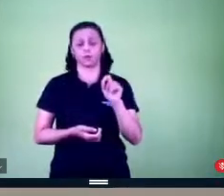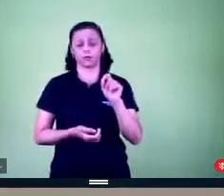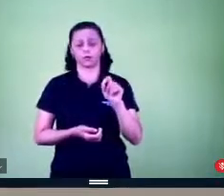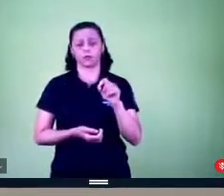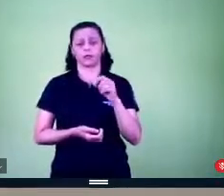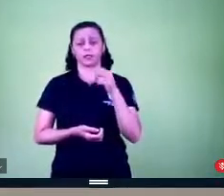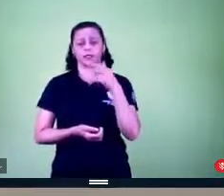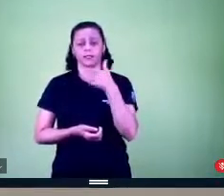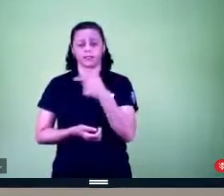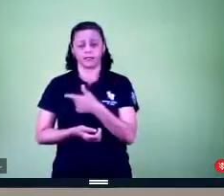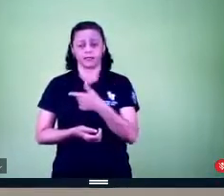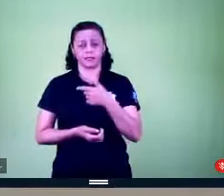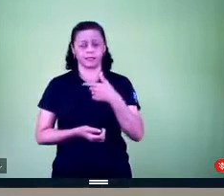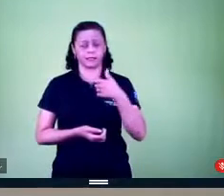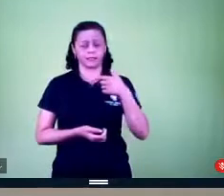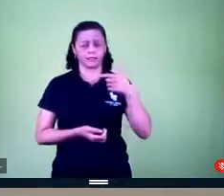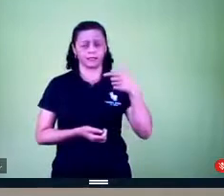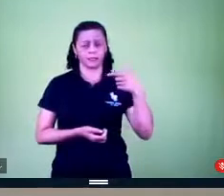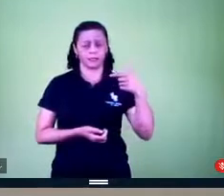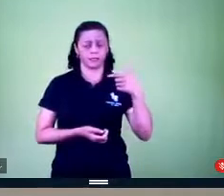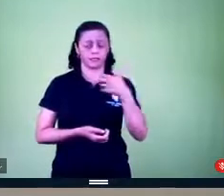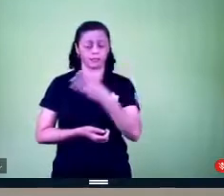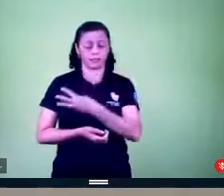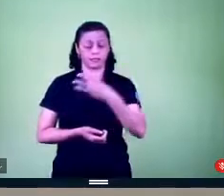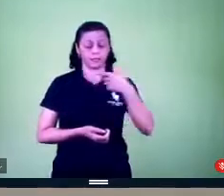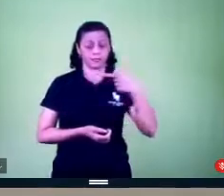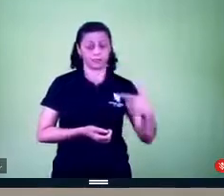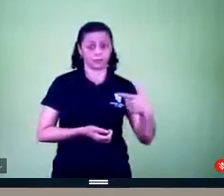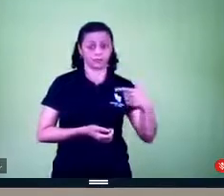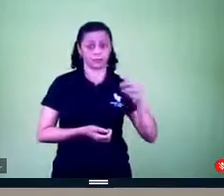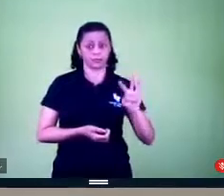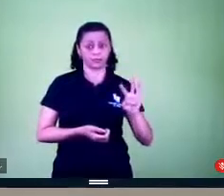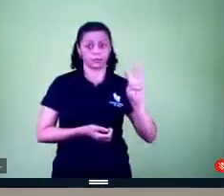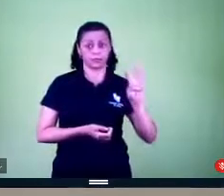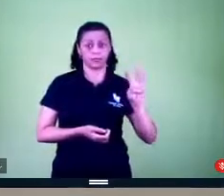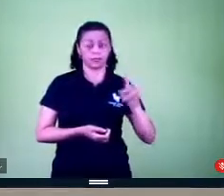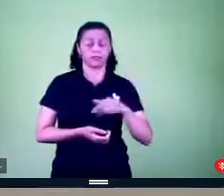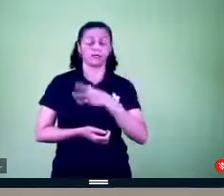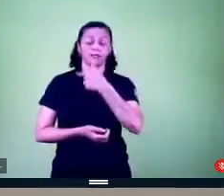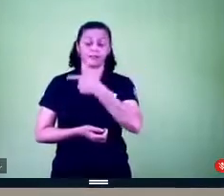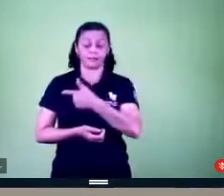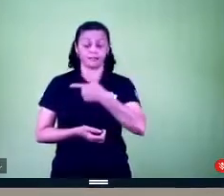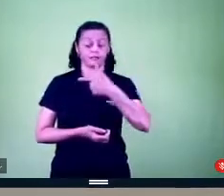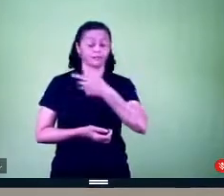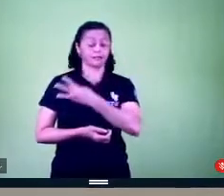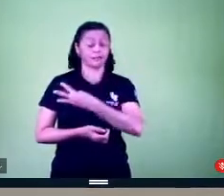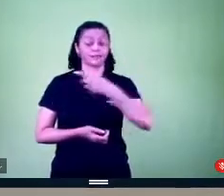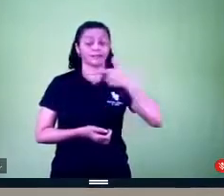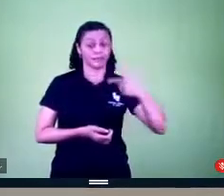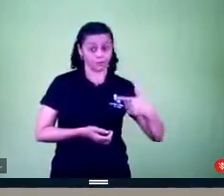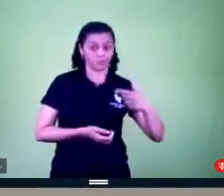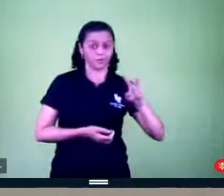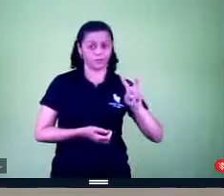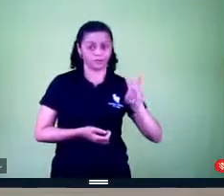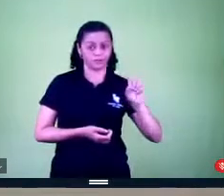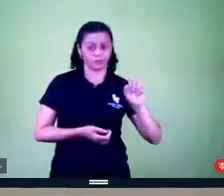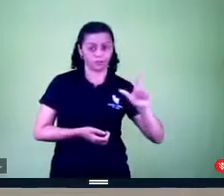volts. Não é assim? Ok? Agora, se eu achei que aqui vale